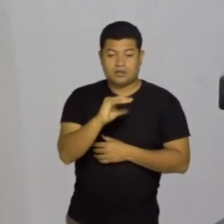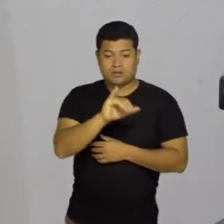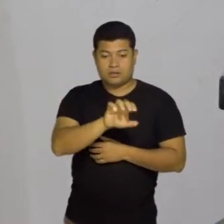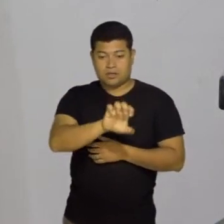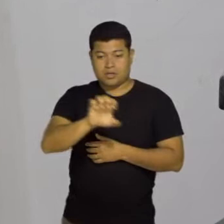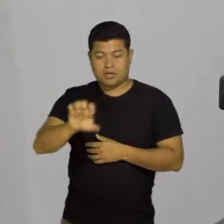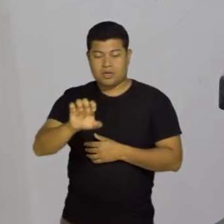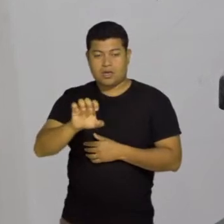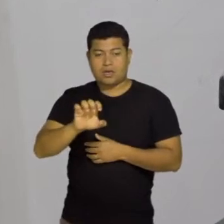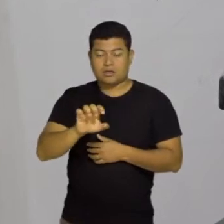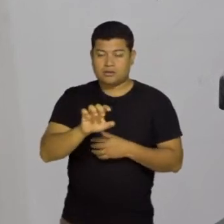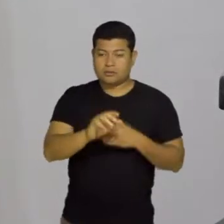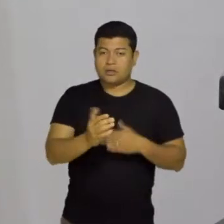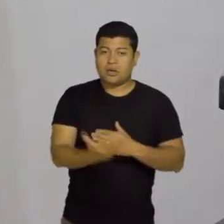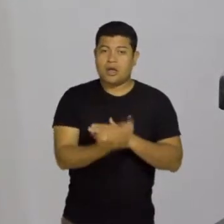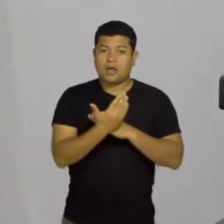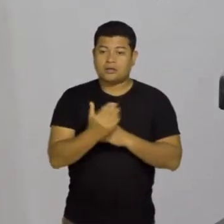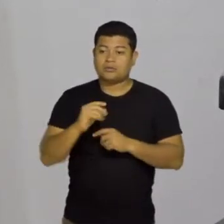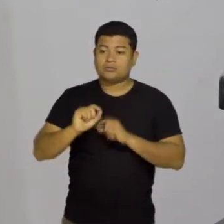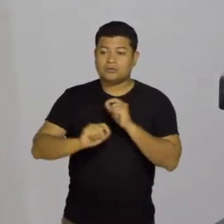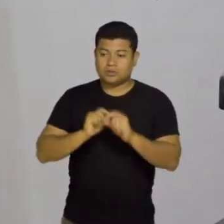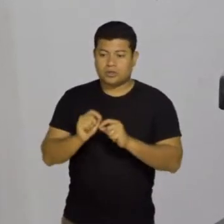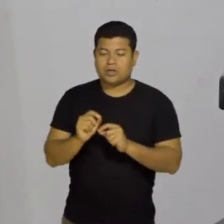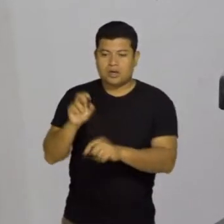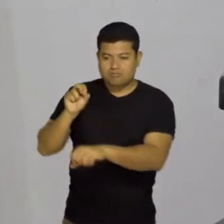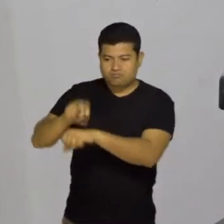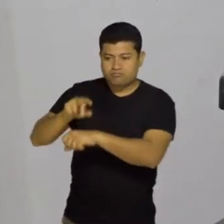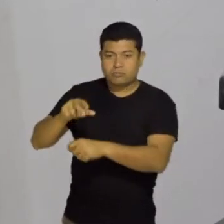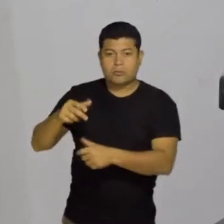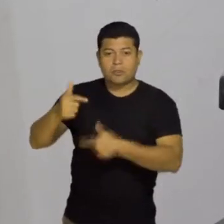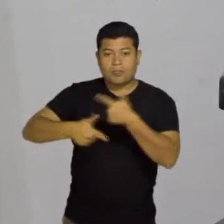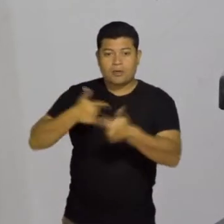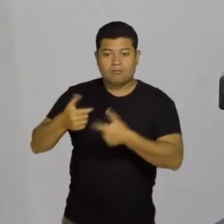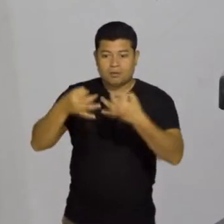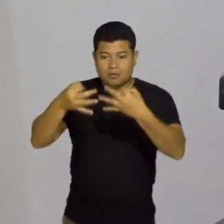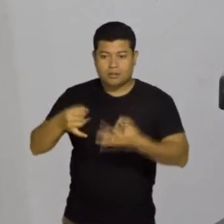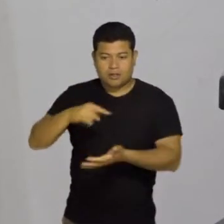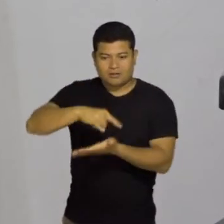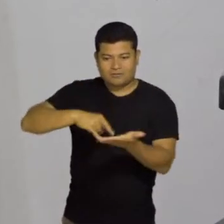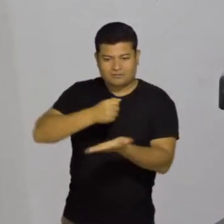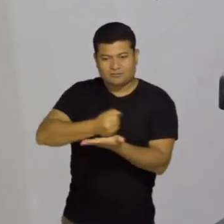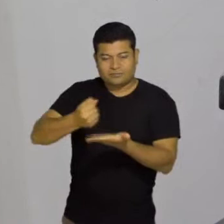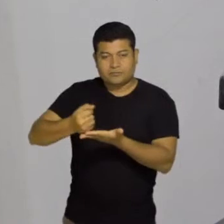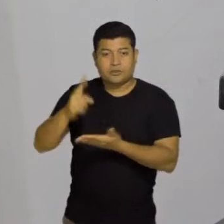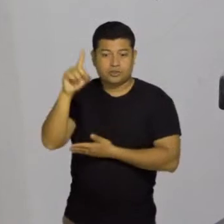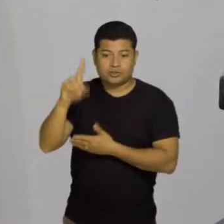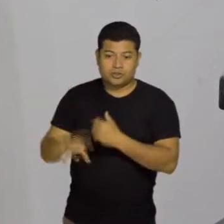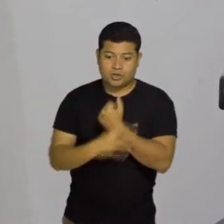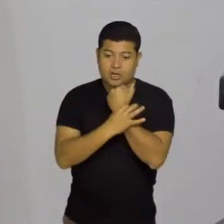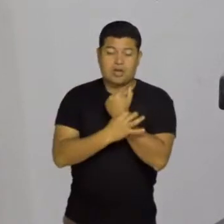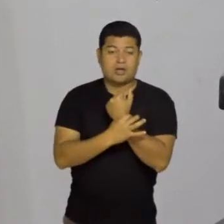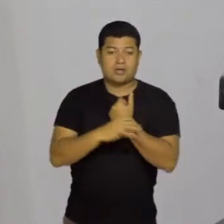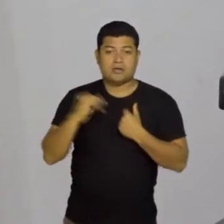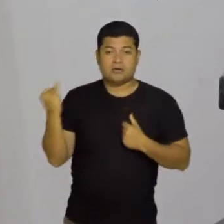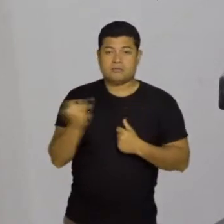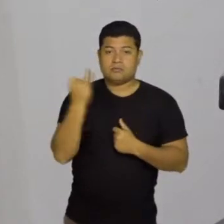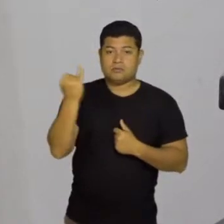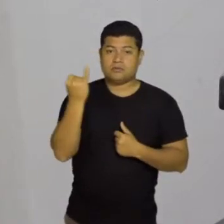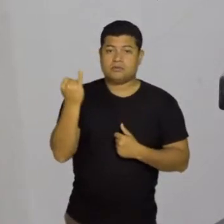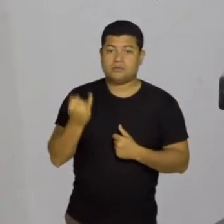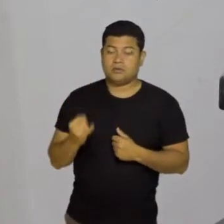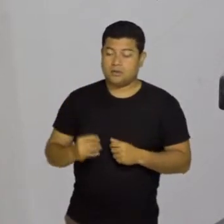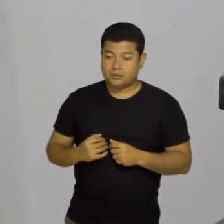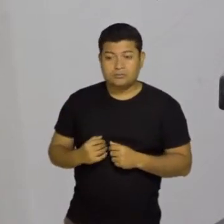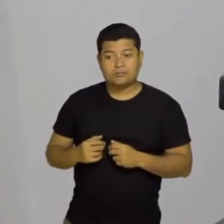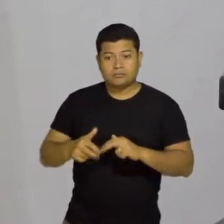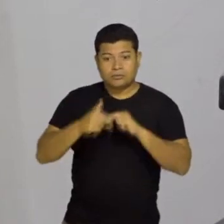ajuda a nos colocar no mercado de trabalho, a ter nossos direitos garantidos, e é muito importante a gente dar valor a essa